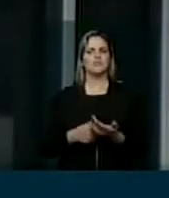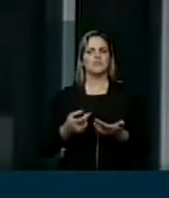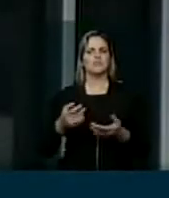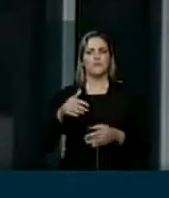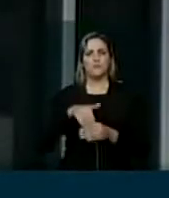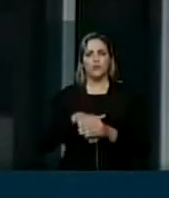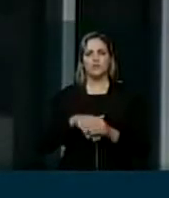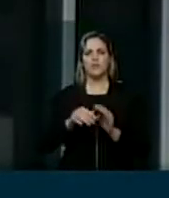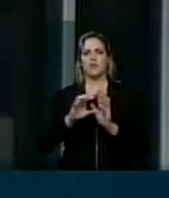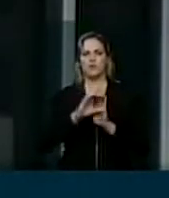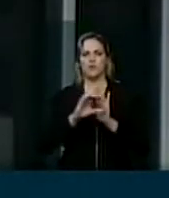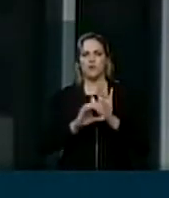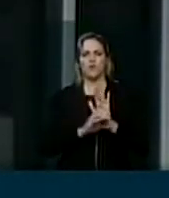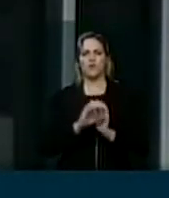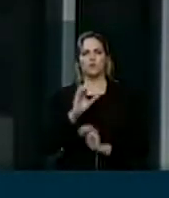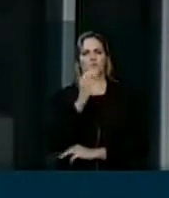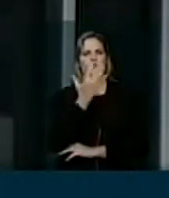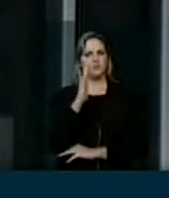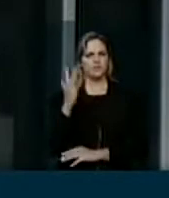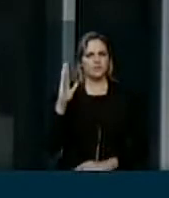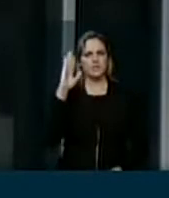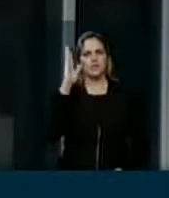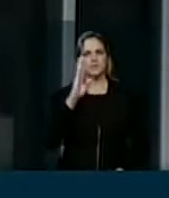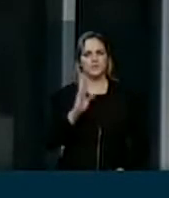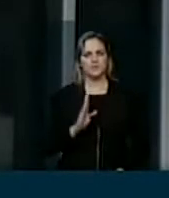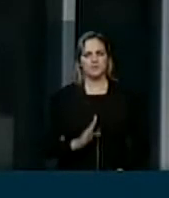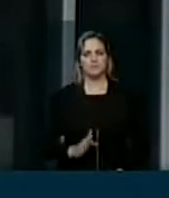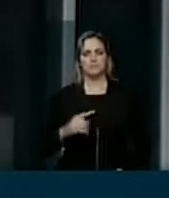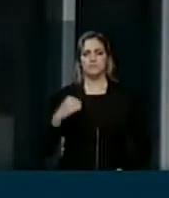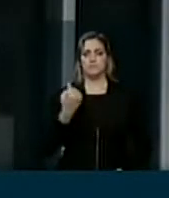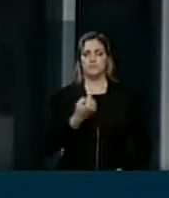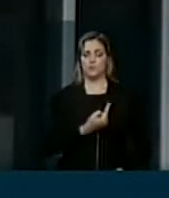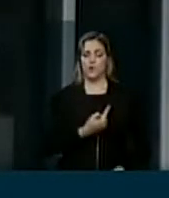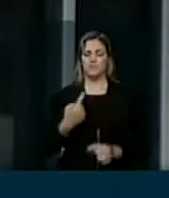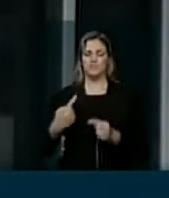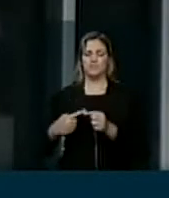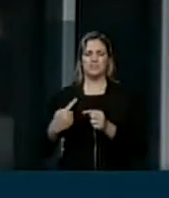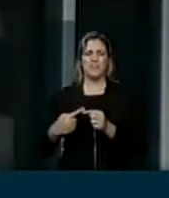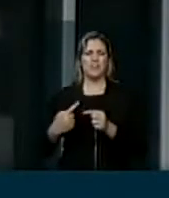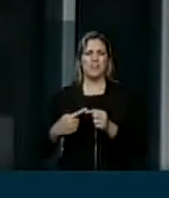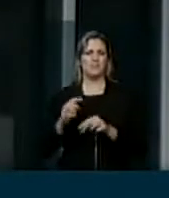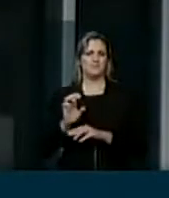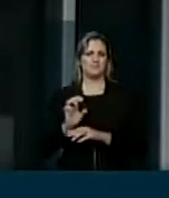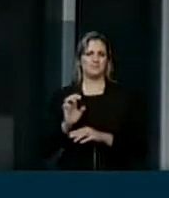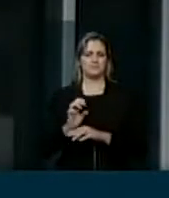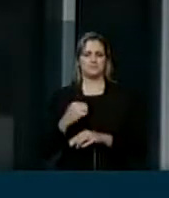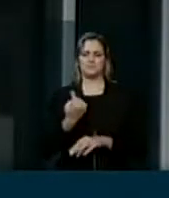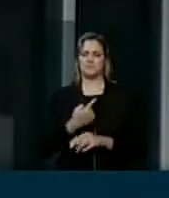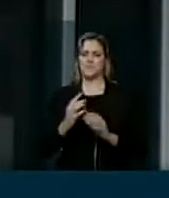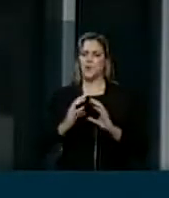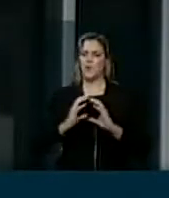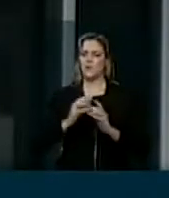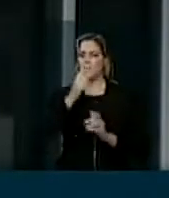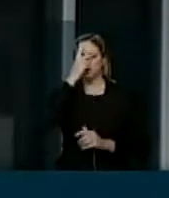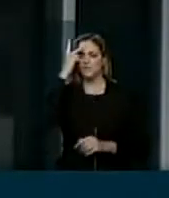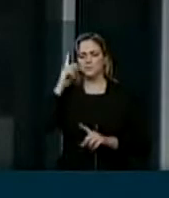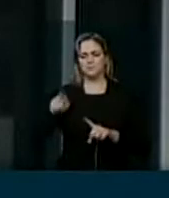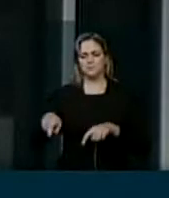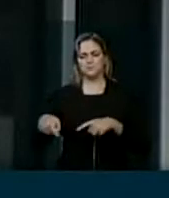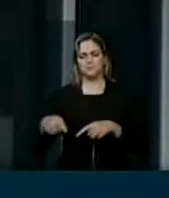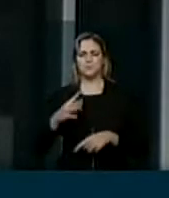a possível e até para cobrar, para que se cumpra aquilo que